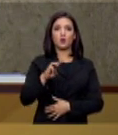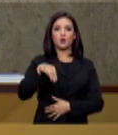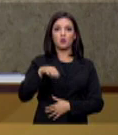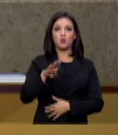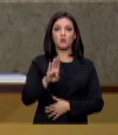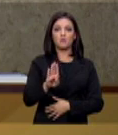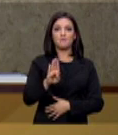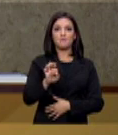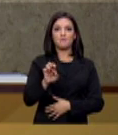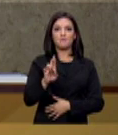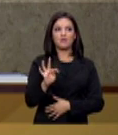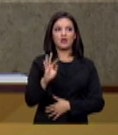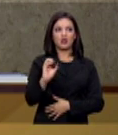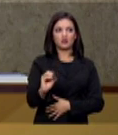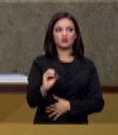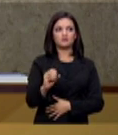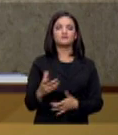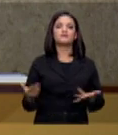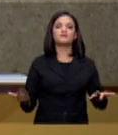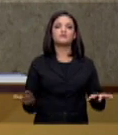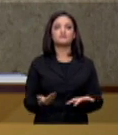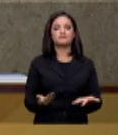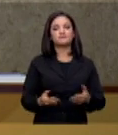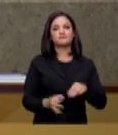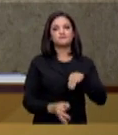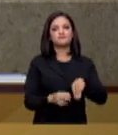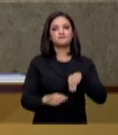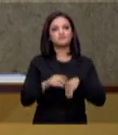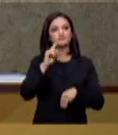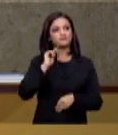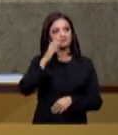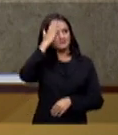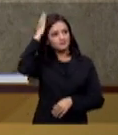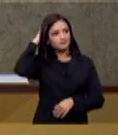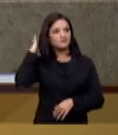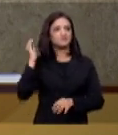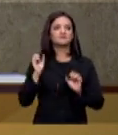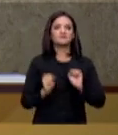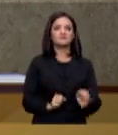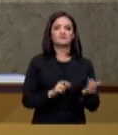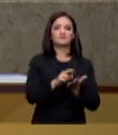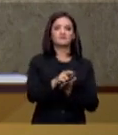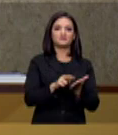palavra, Vossa Excelência, ministro Marco Aurélio, para o relatório.